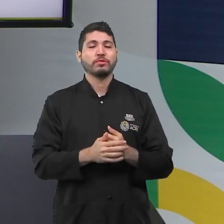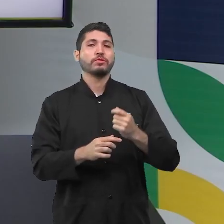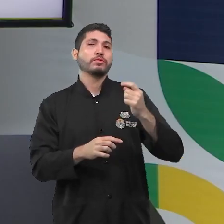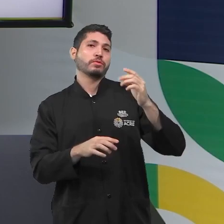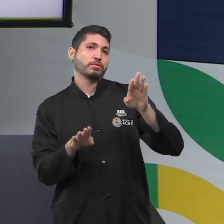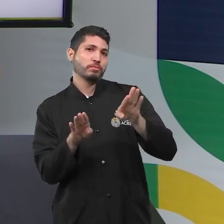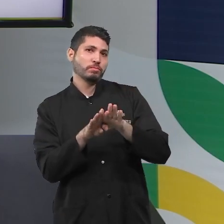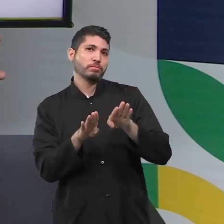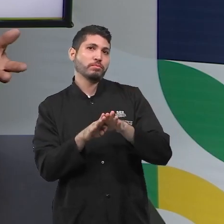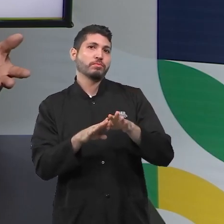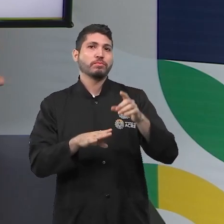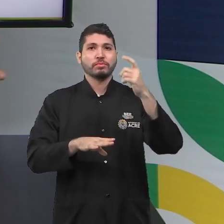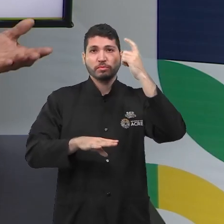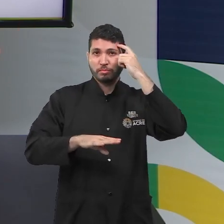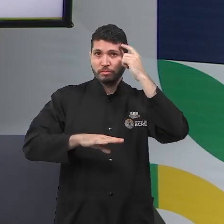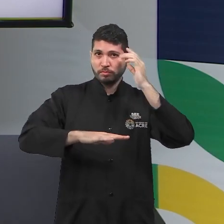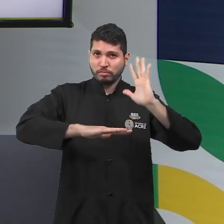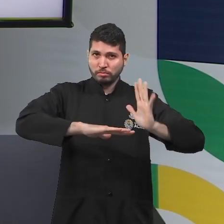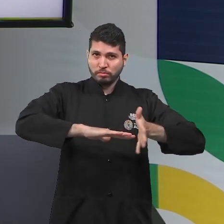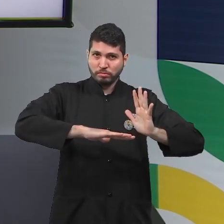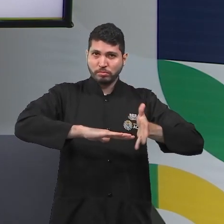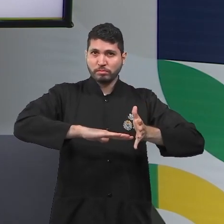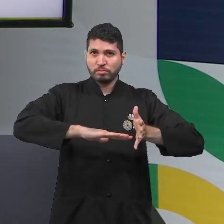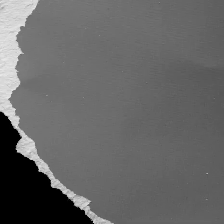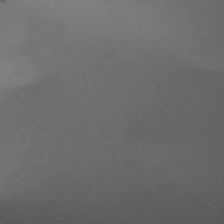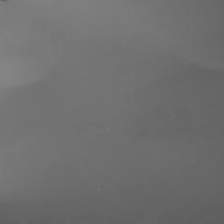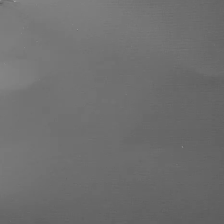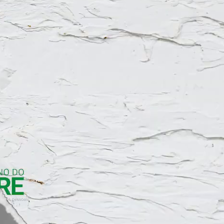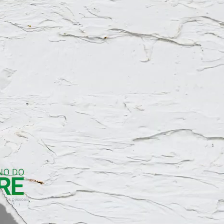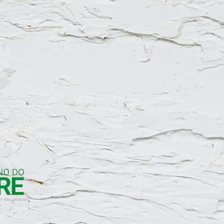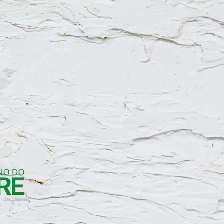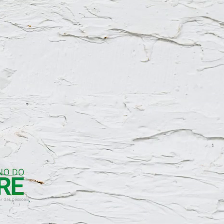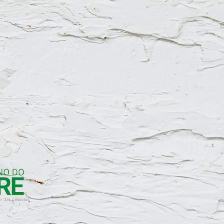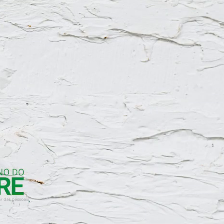contemporâneo na atualidade, evidentemente.